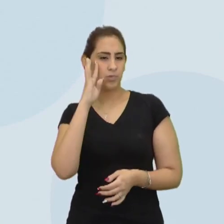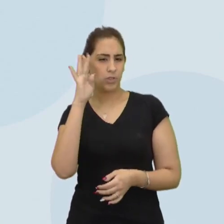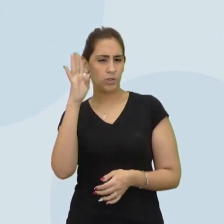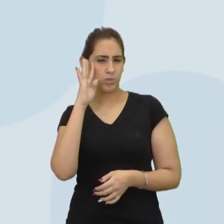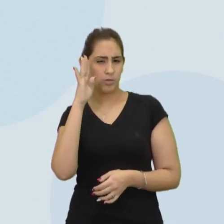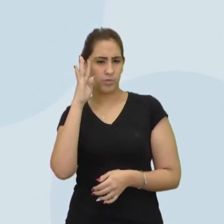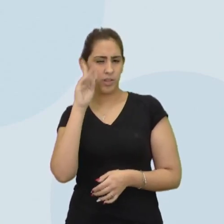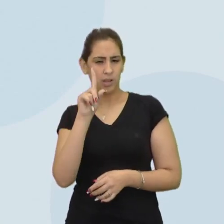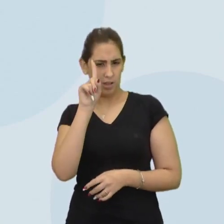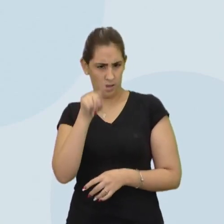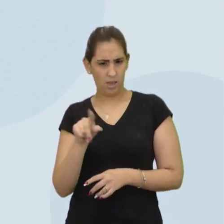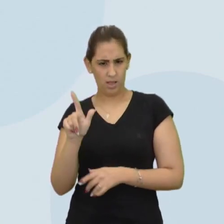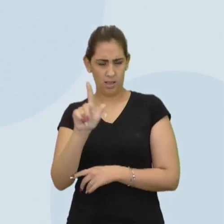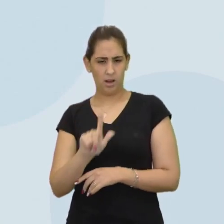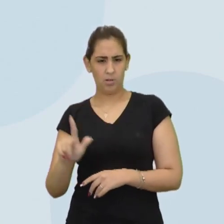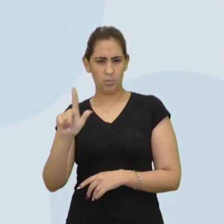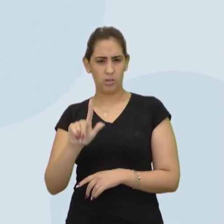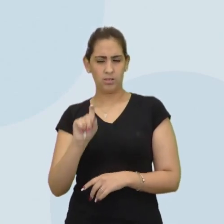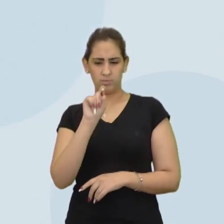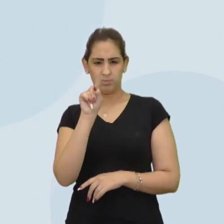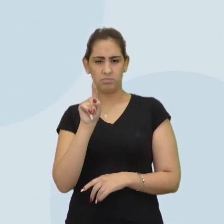filosofia é literatura?